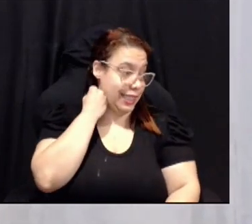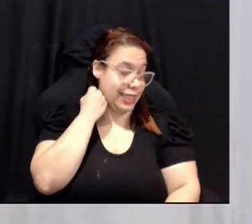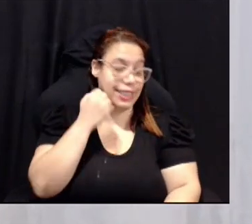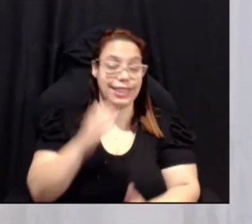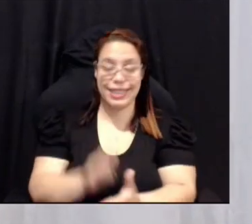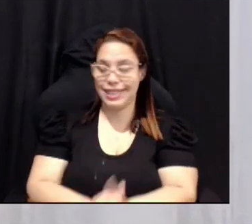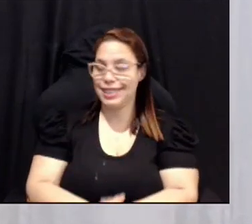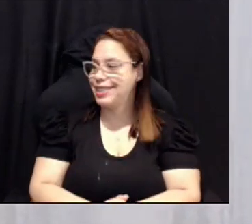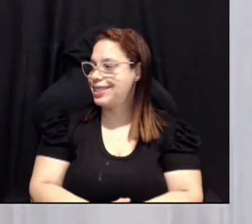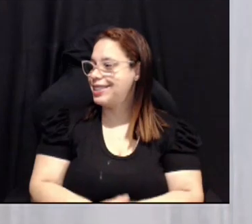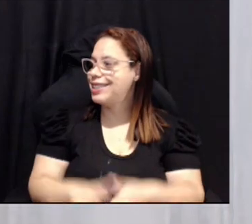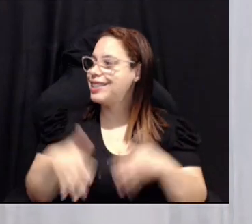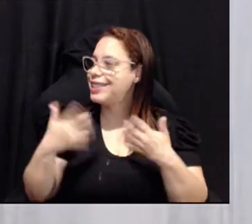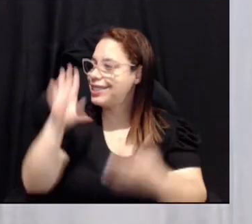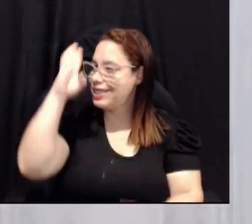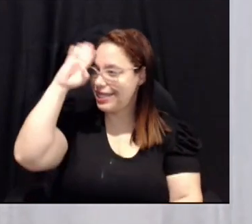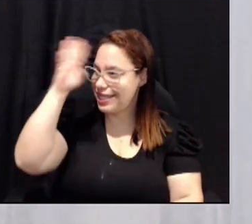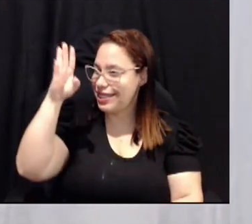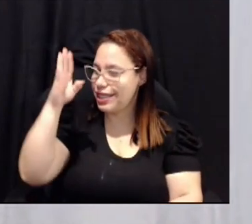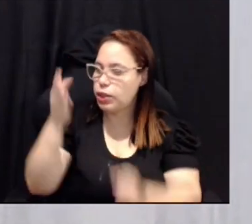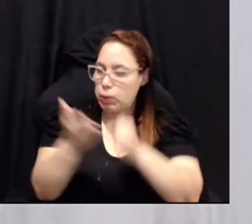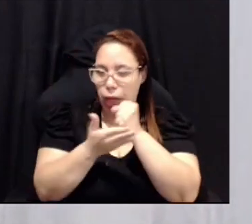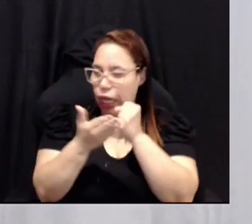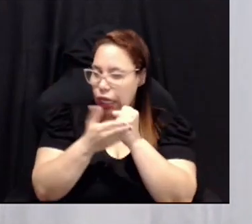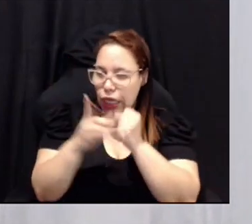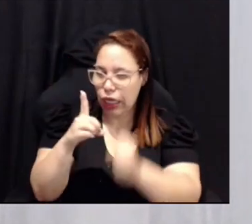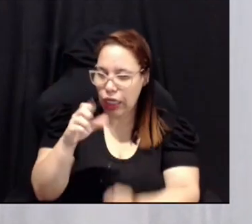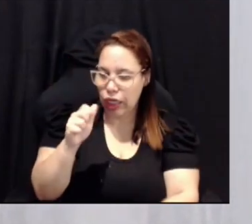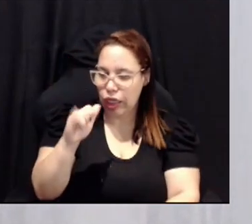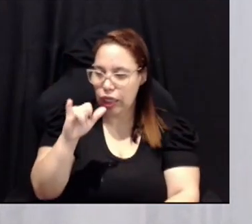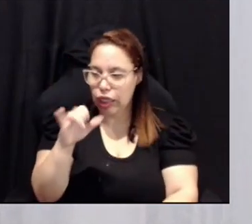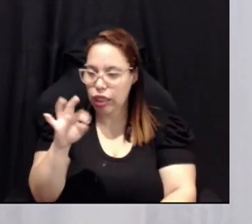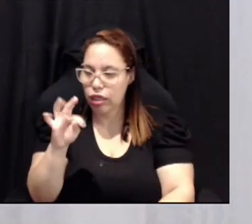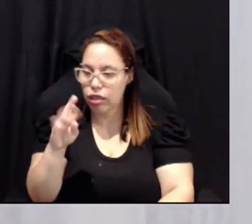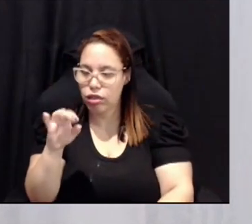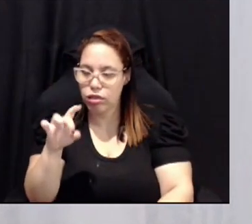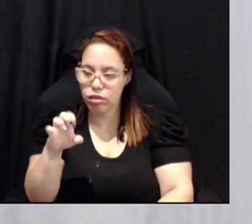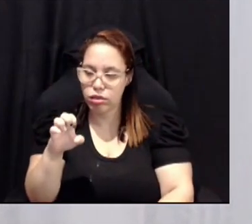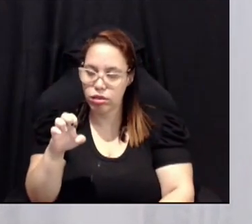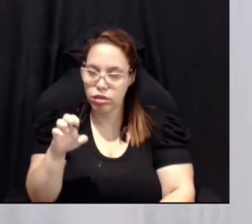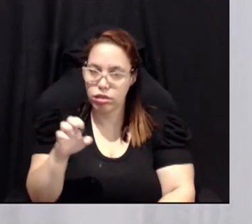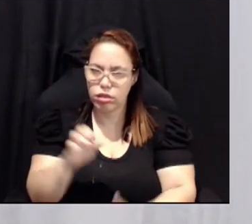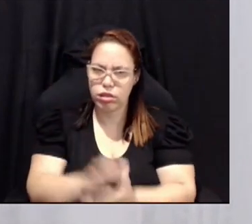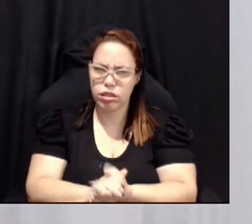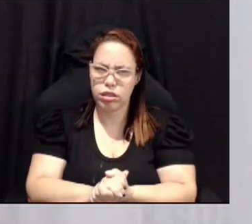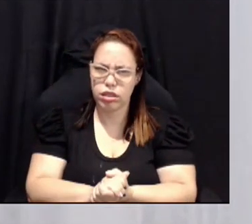são os principais conceitos básicos assim, do Day Trade? A gente tem o Stop Loss e o Stop Gain, né?